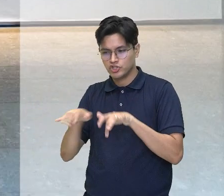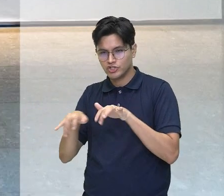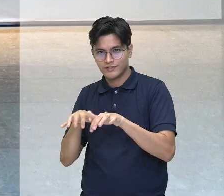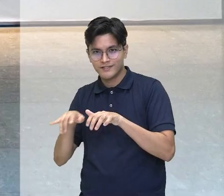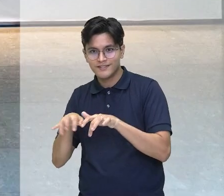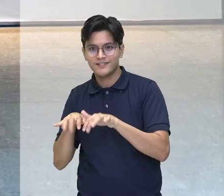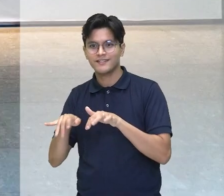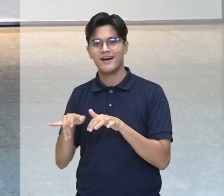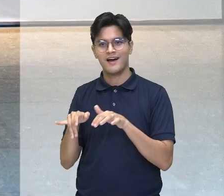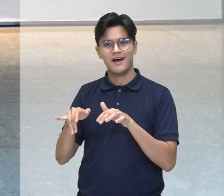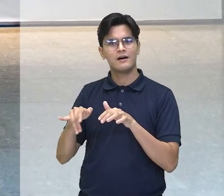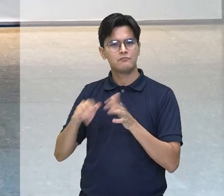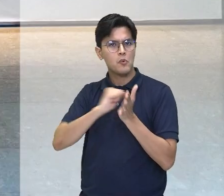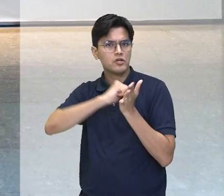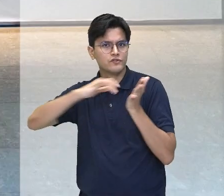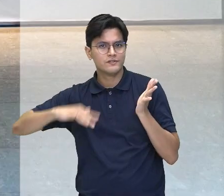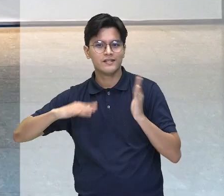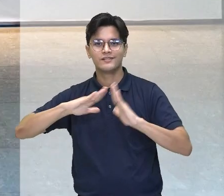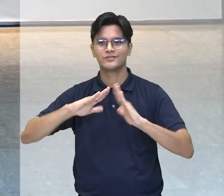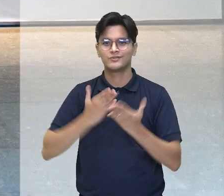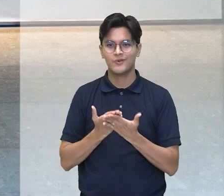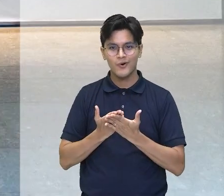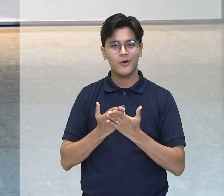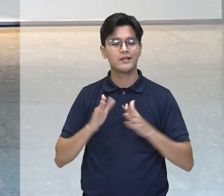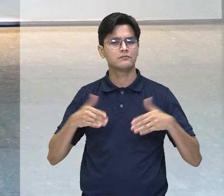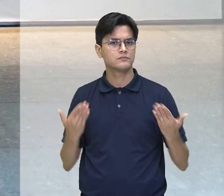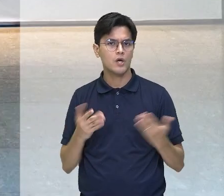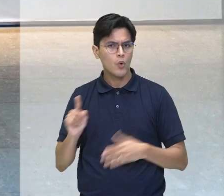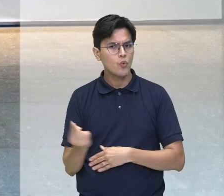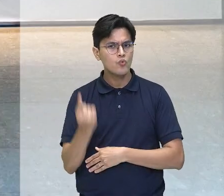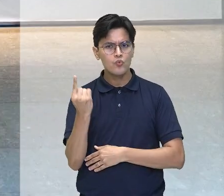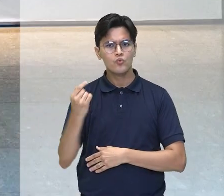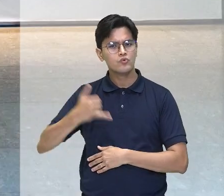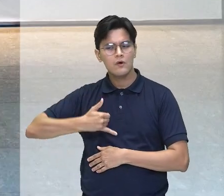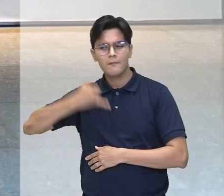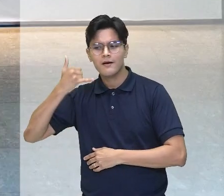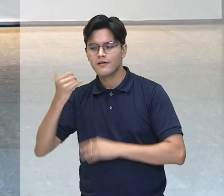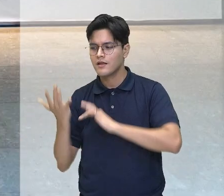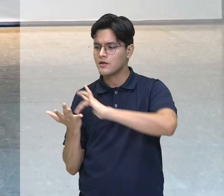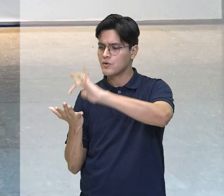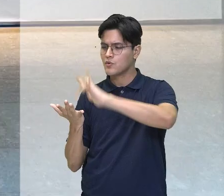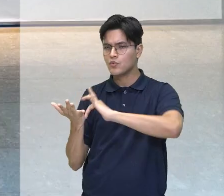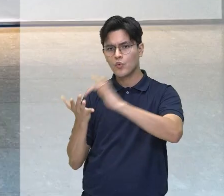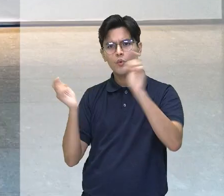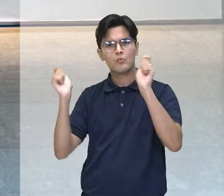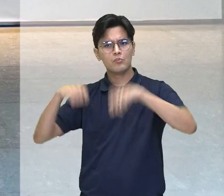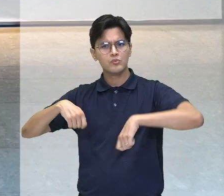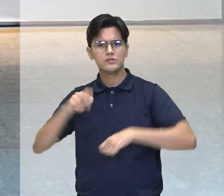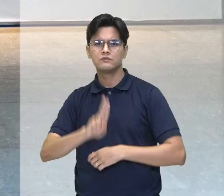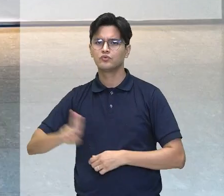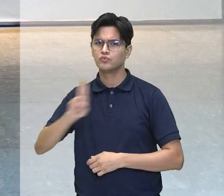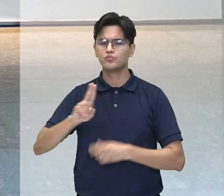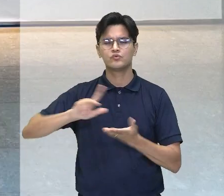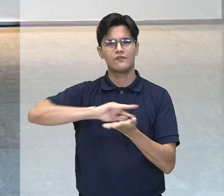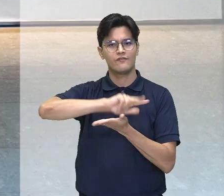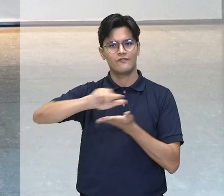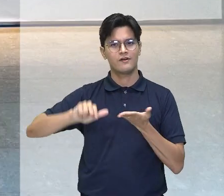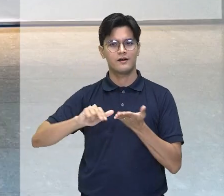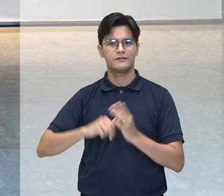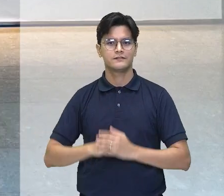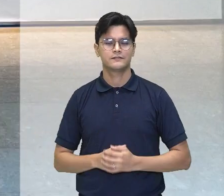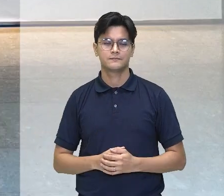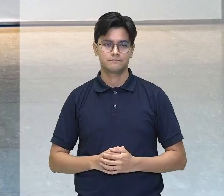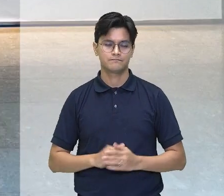celular. Então, em um aparelho só, você executa diversas funções. Então, vamos observar aí também